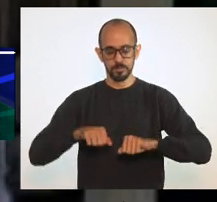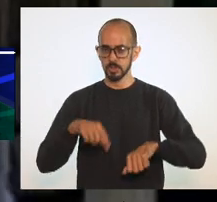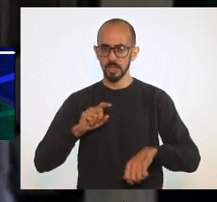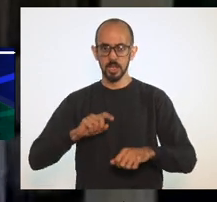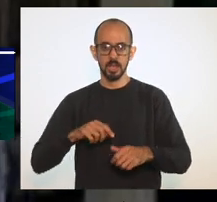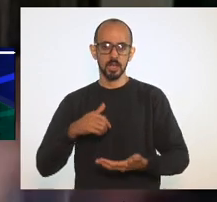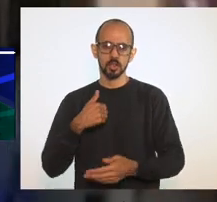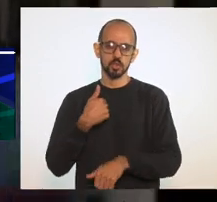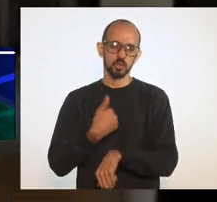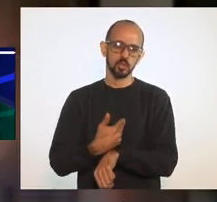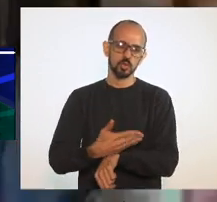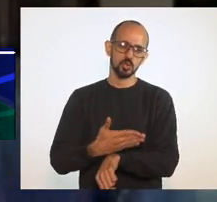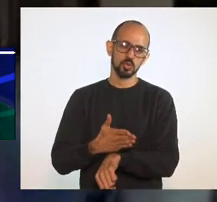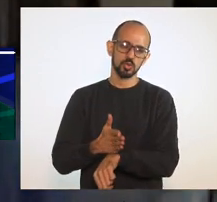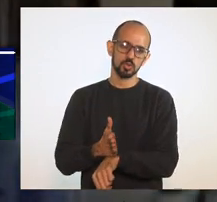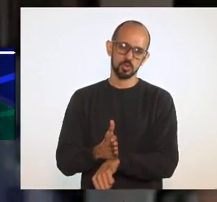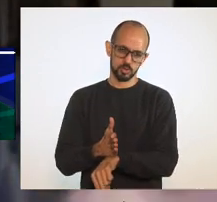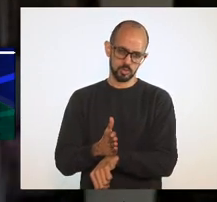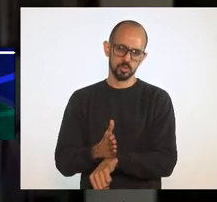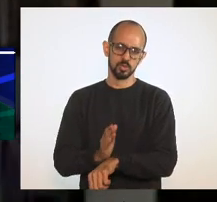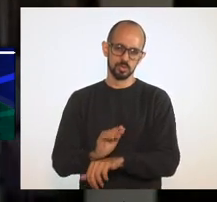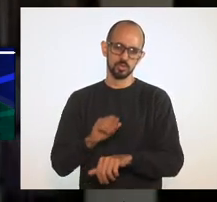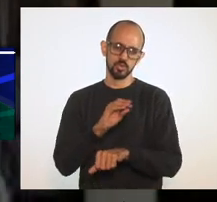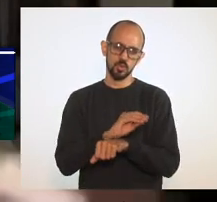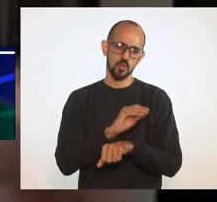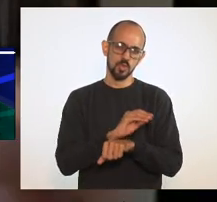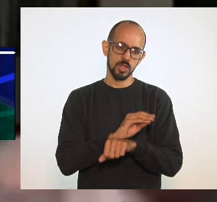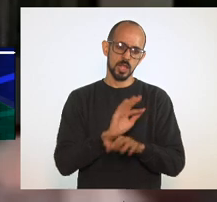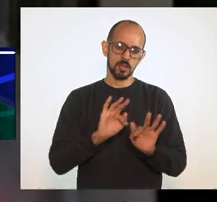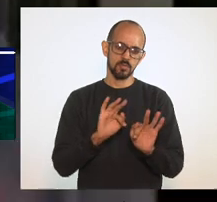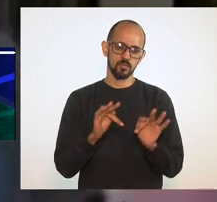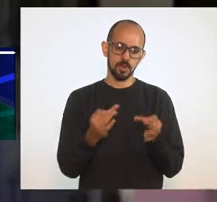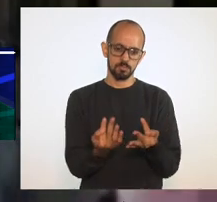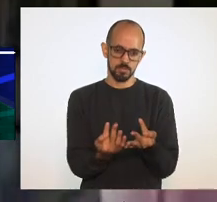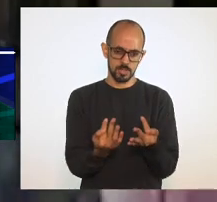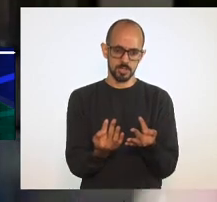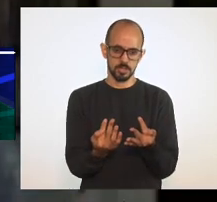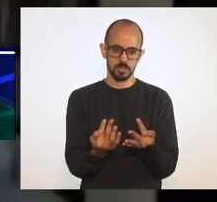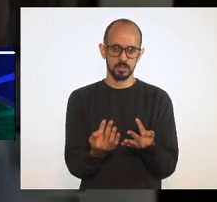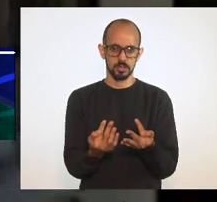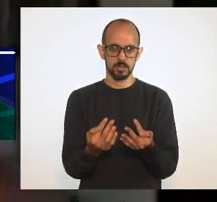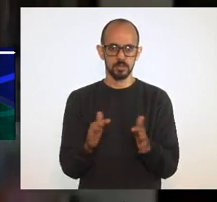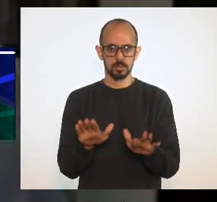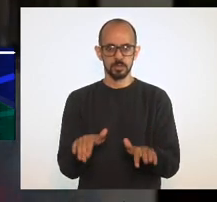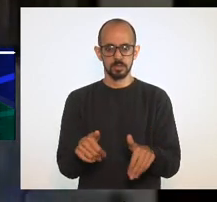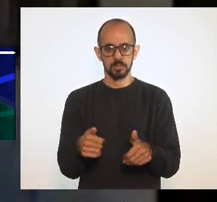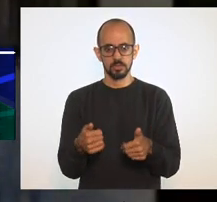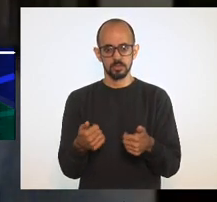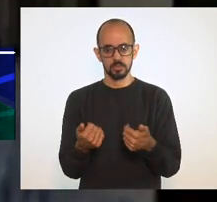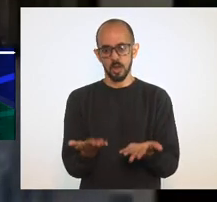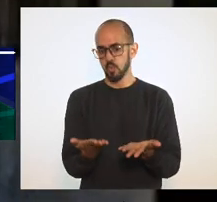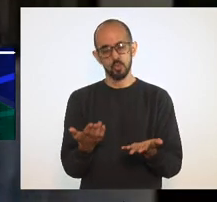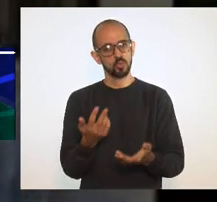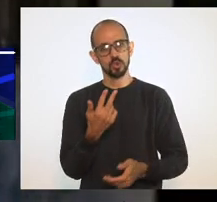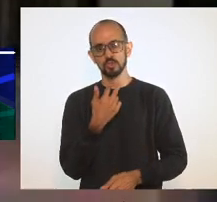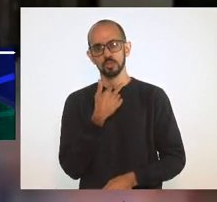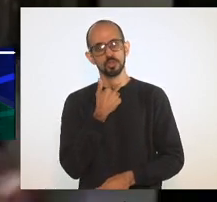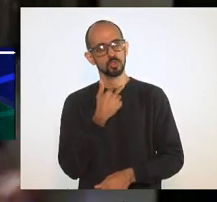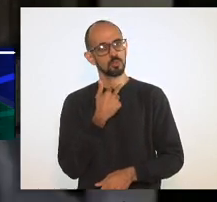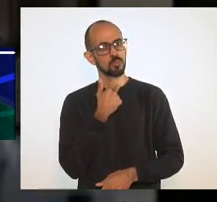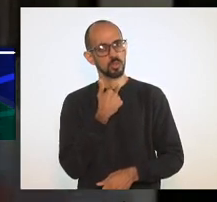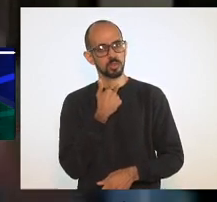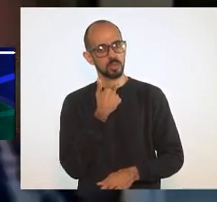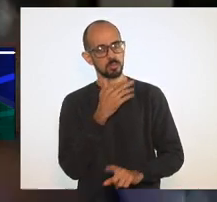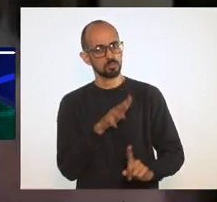garantiu a subsistência sua e de sua família. De maneira que é um mérito que nós não podemos deixar de